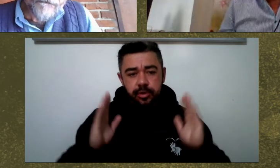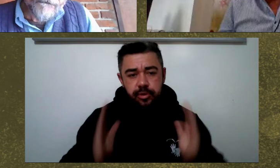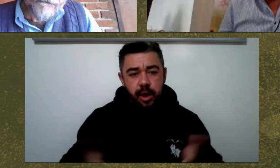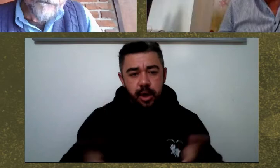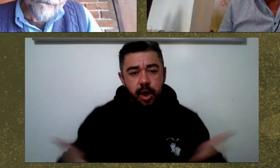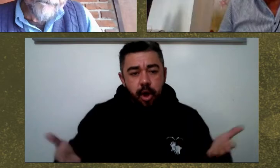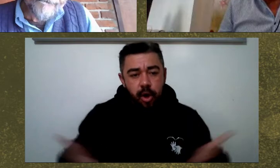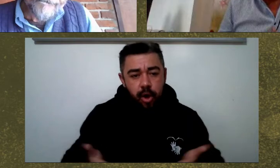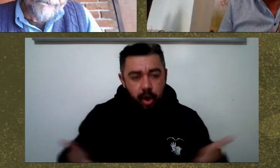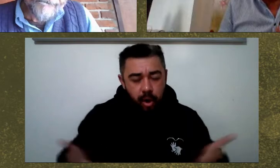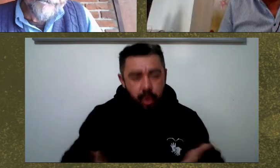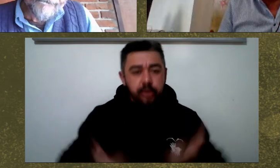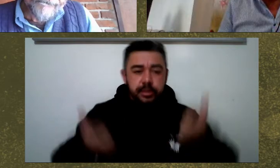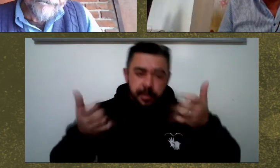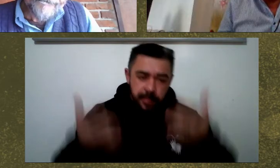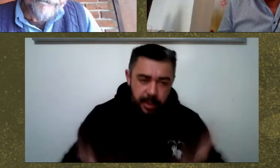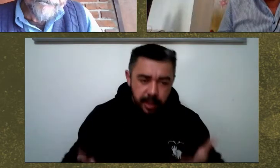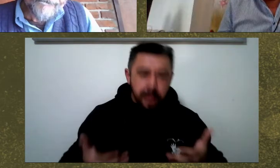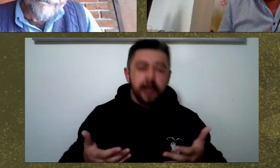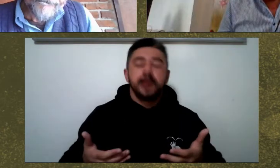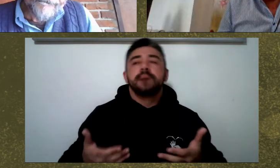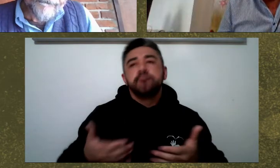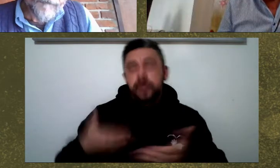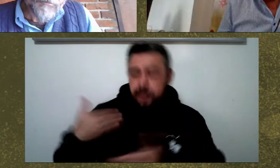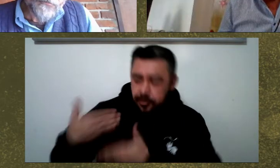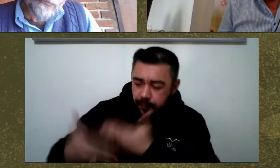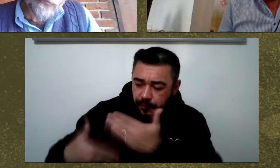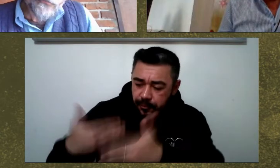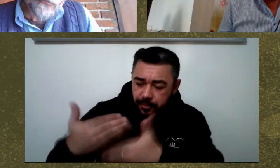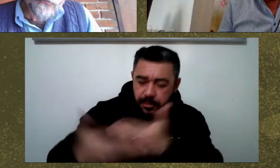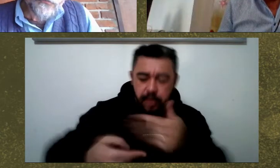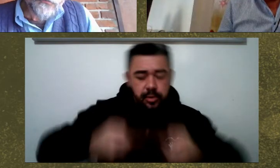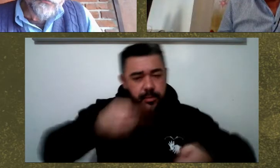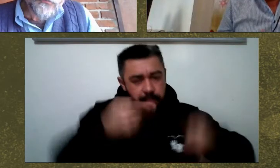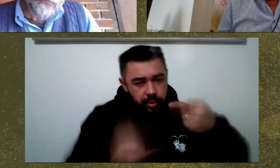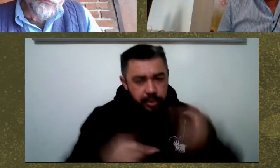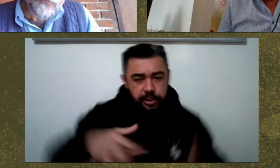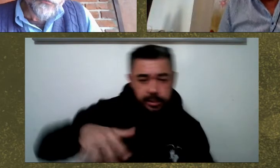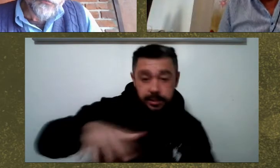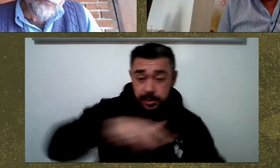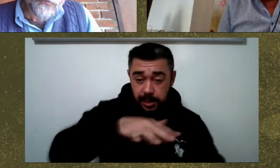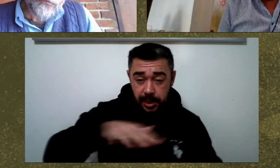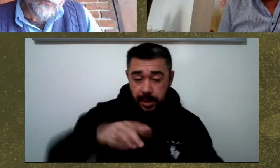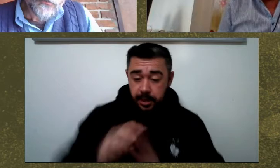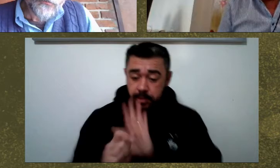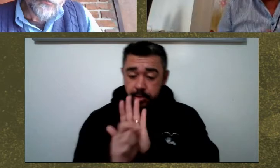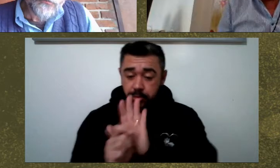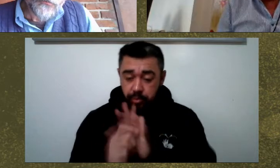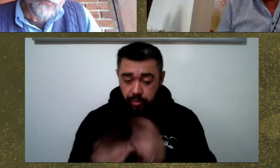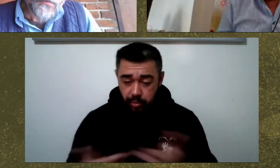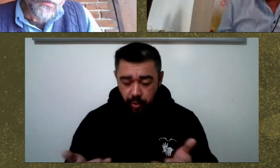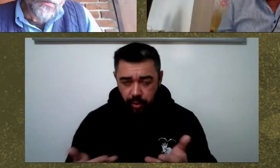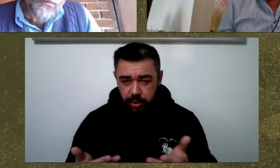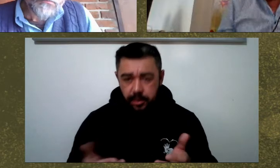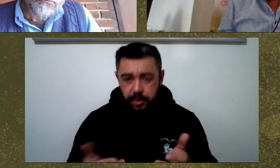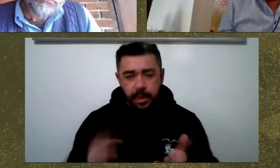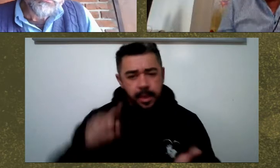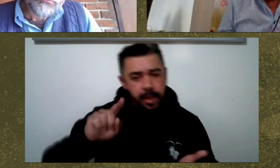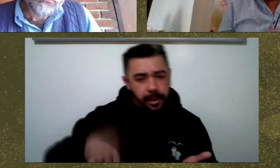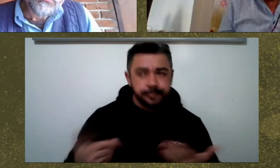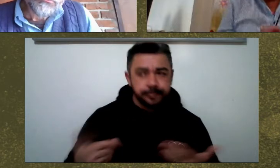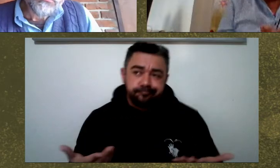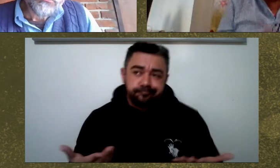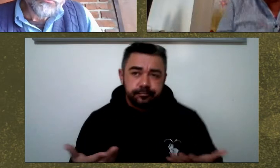em desenvolvimentos políticos em torno da questão das drogas que são, enfim, mais